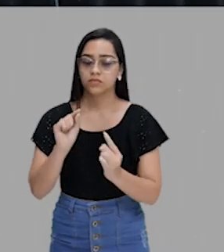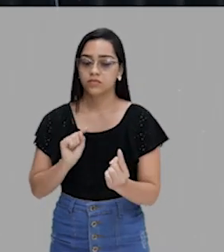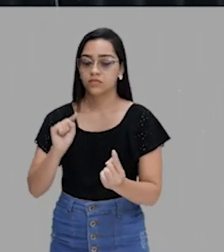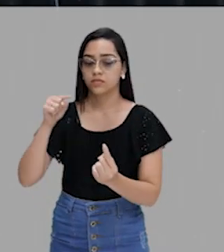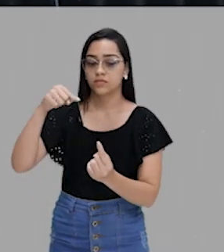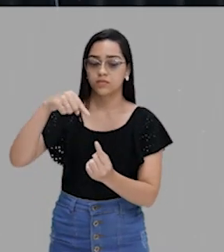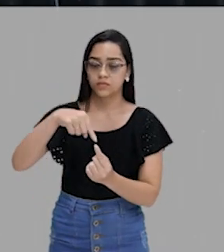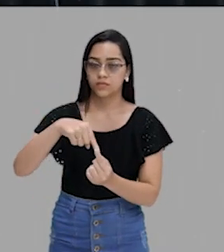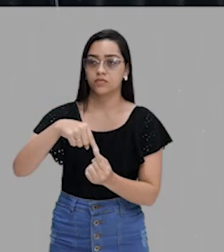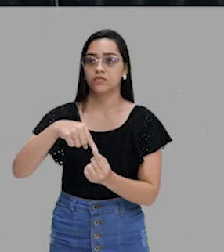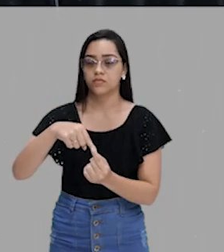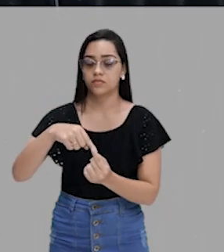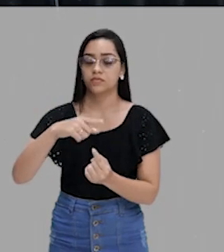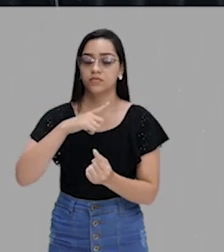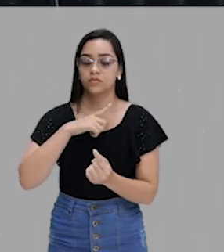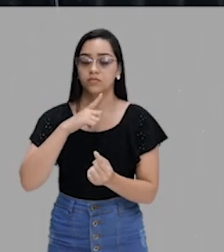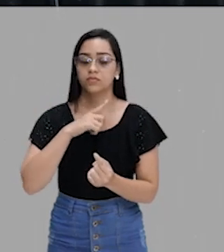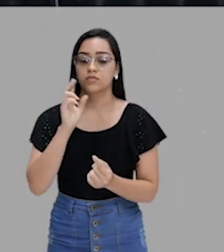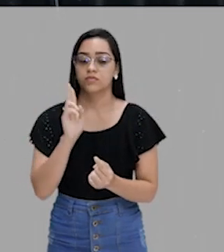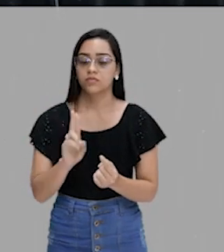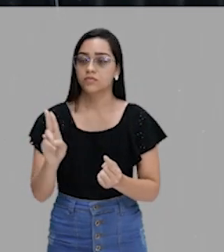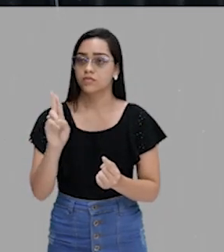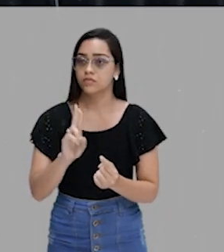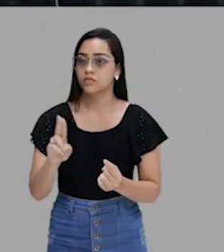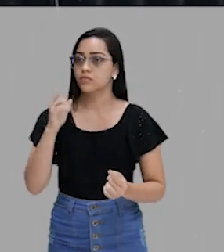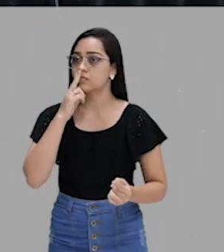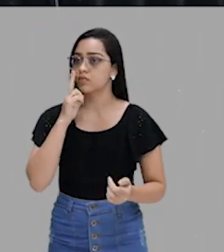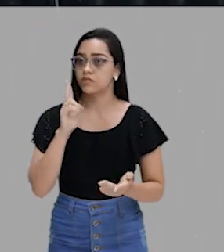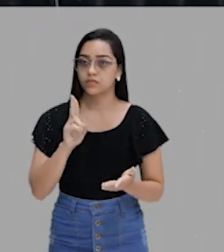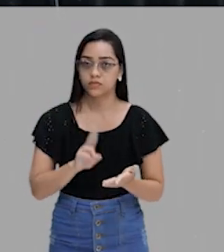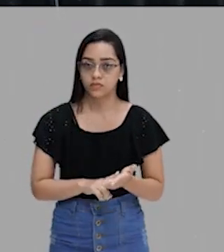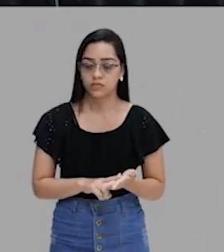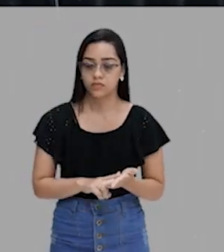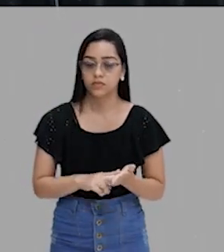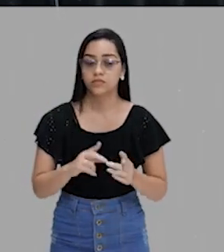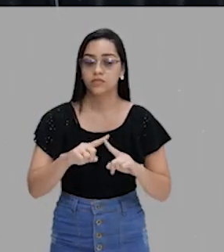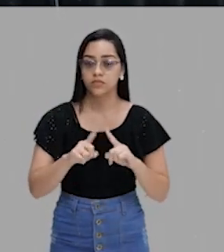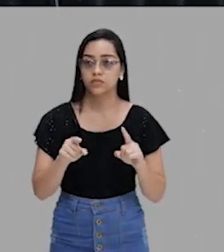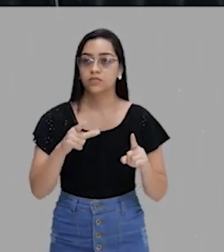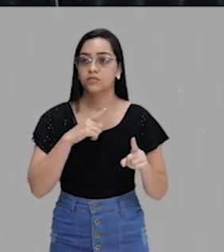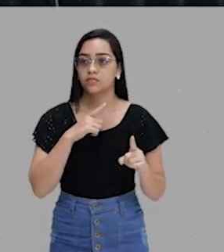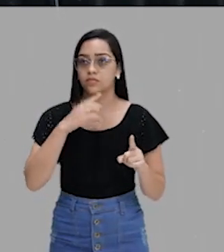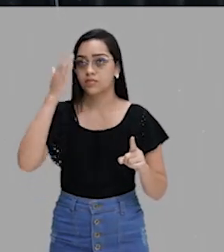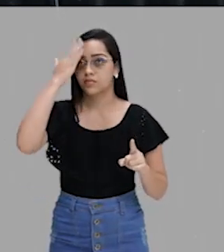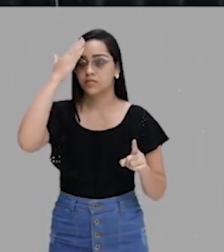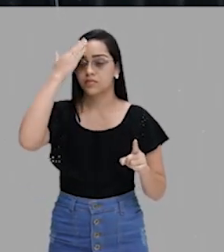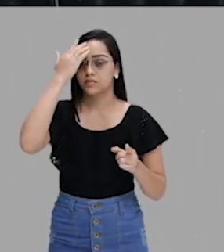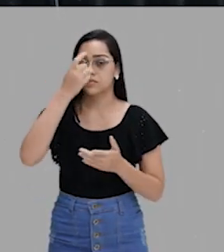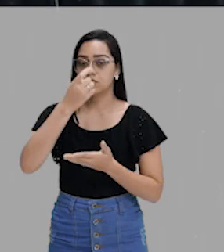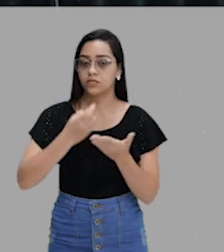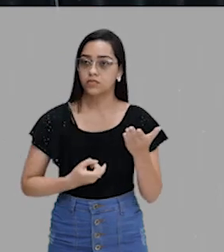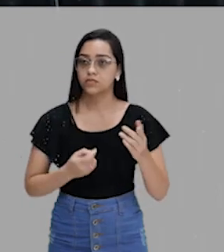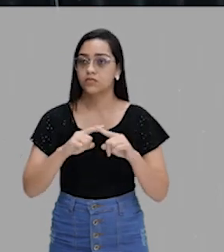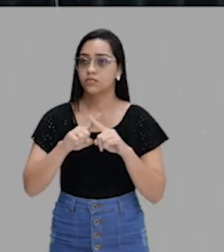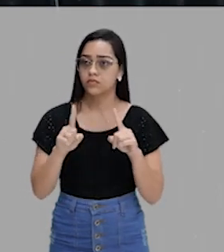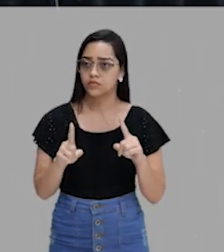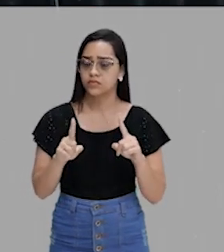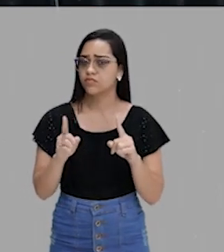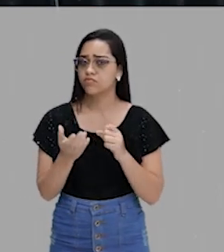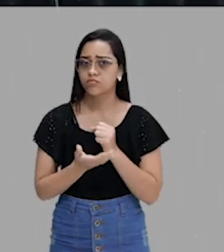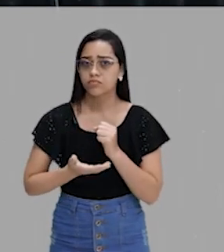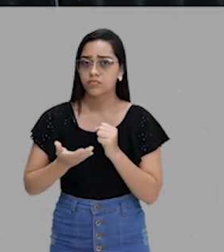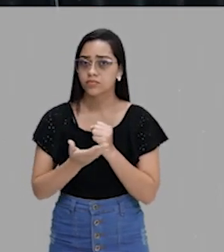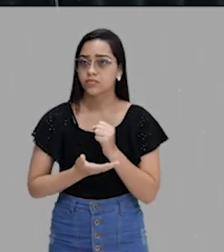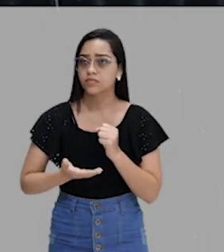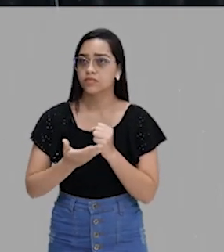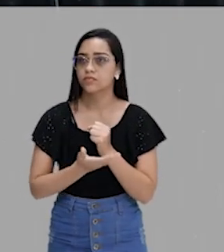objetiva, tá? É uma questão onde utiliza a carta, mas a compreensão textual é bem